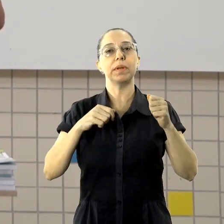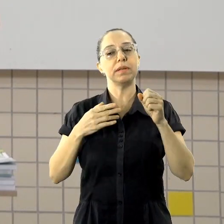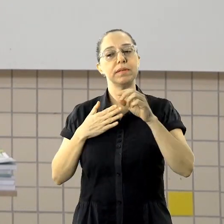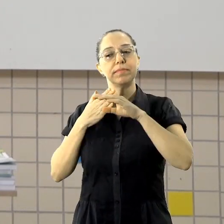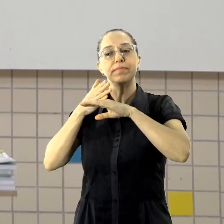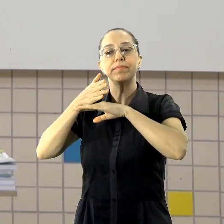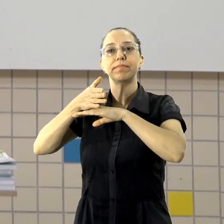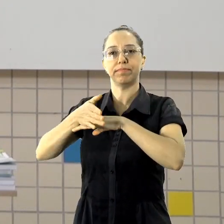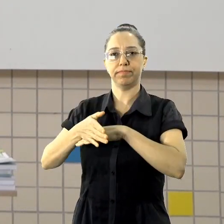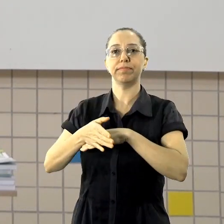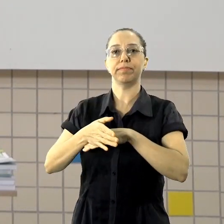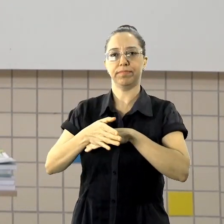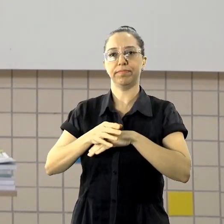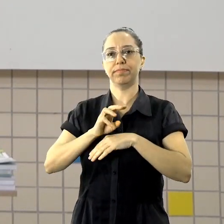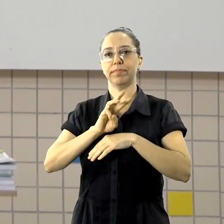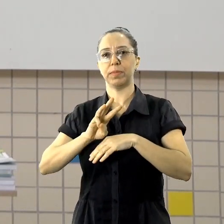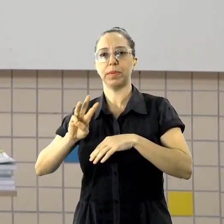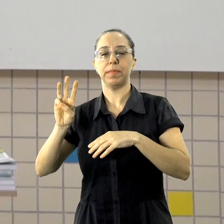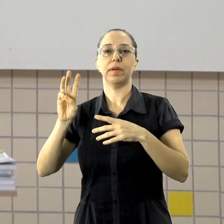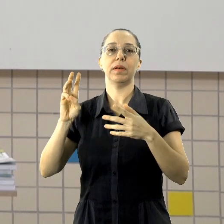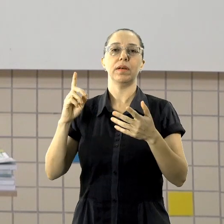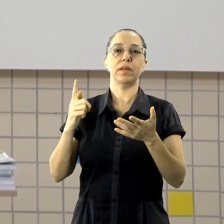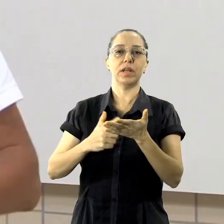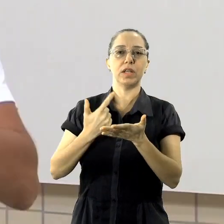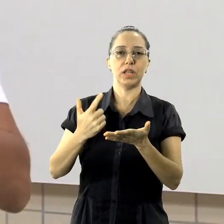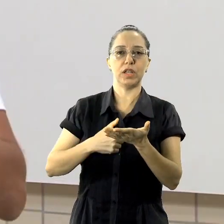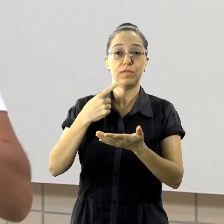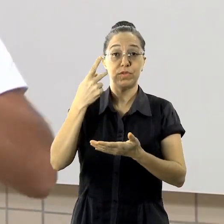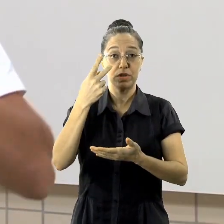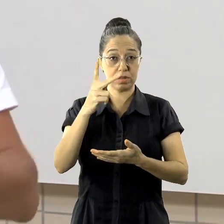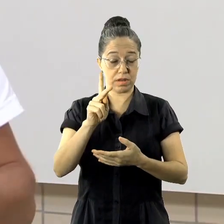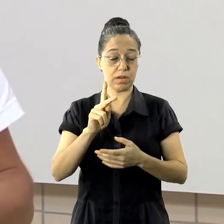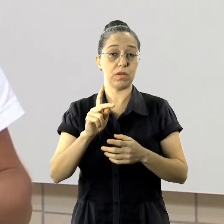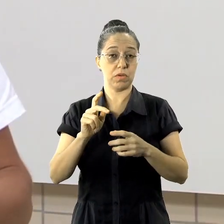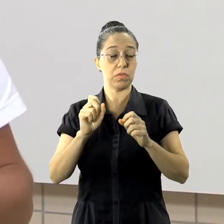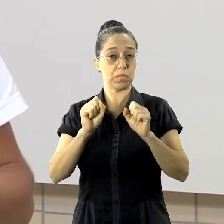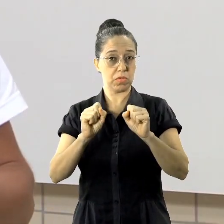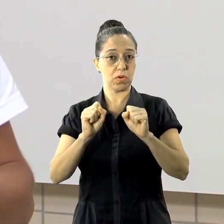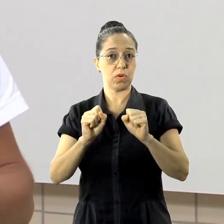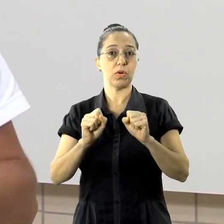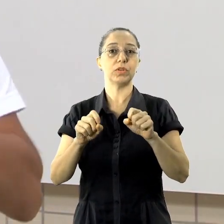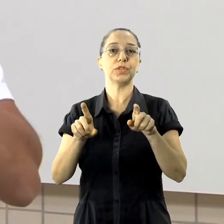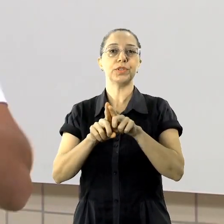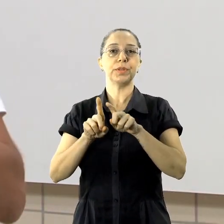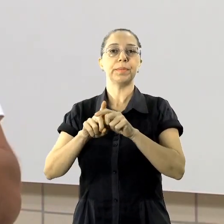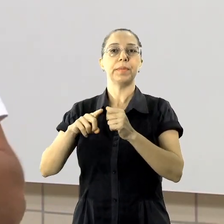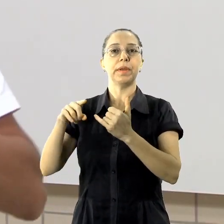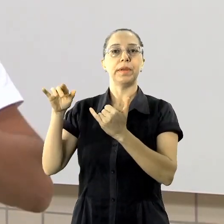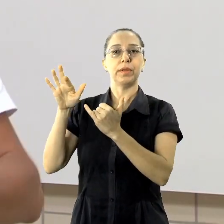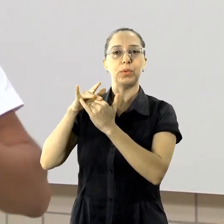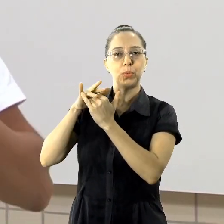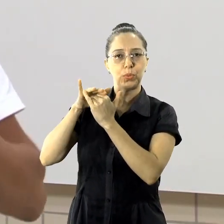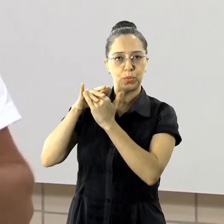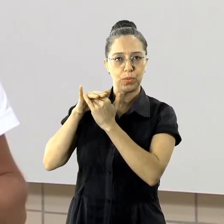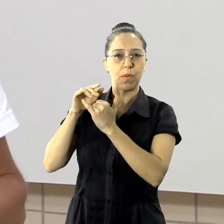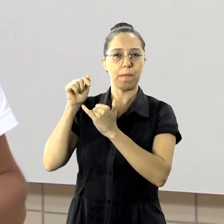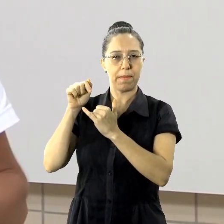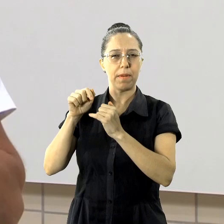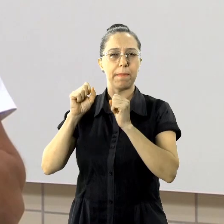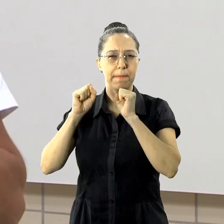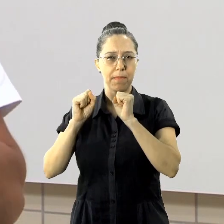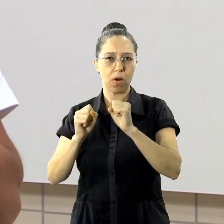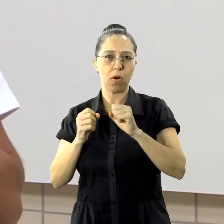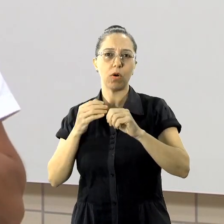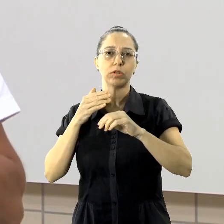estão disponíveis por aí, o seu livro didático. Veja lá no nosso canal do YouTube, Palmas Home